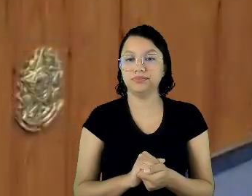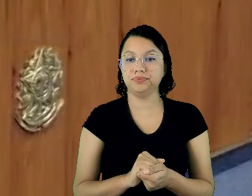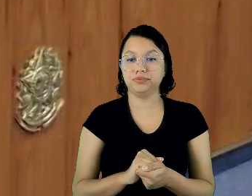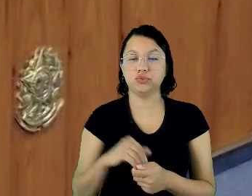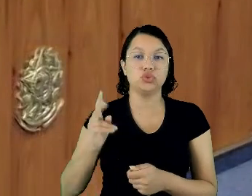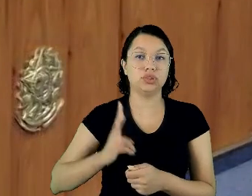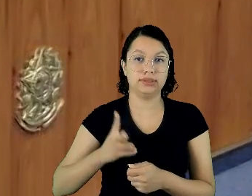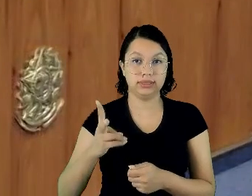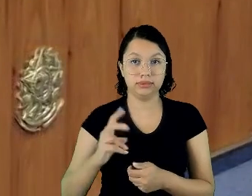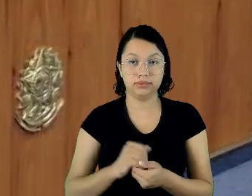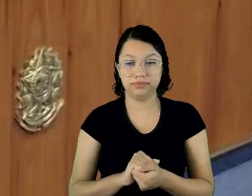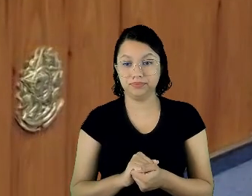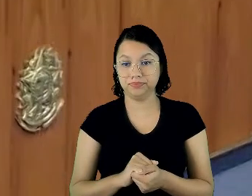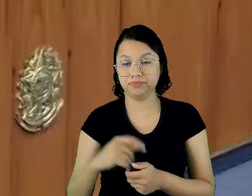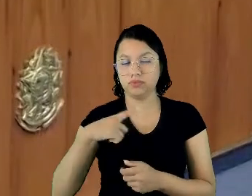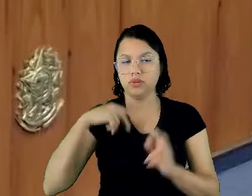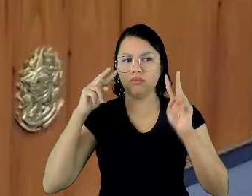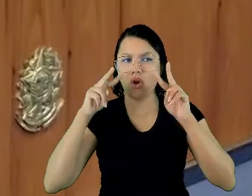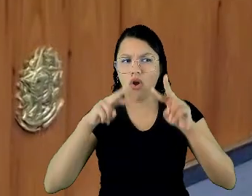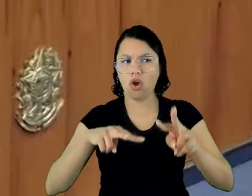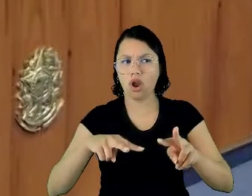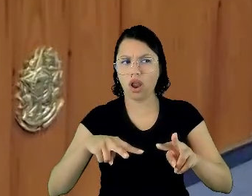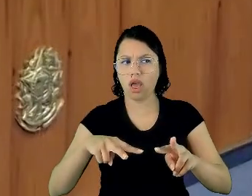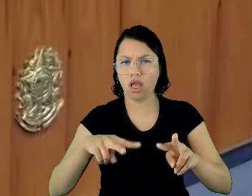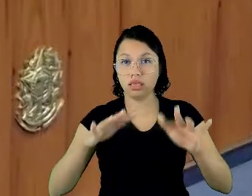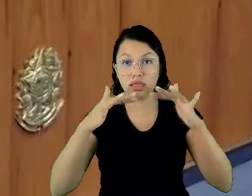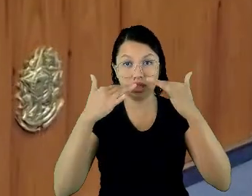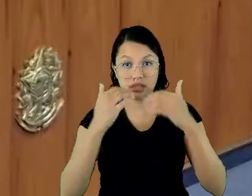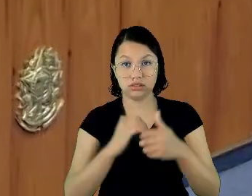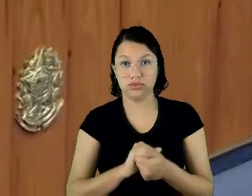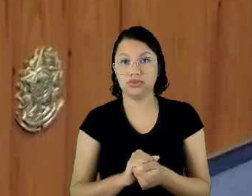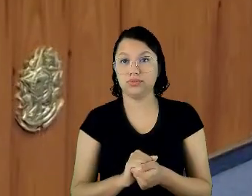muito interessante para as questões ambientais.